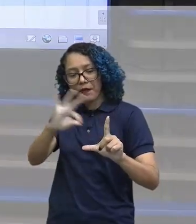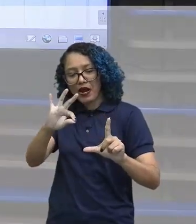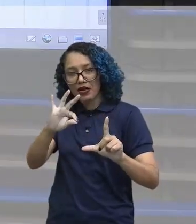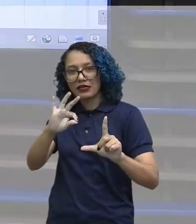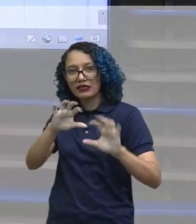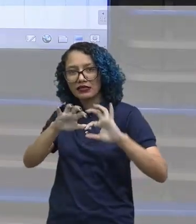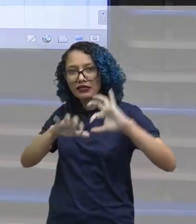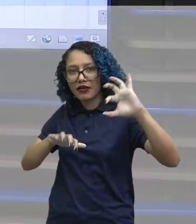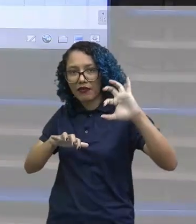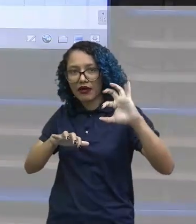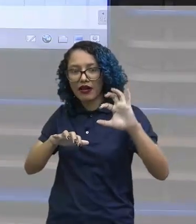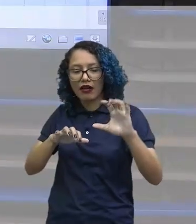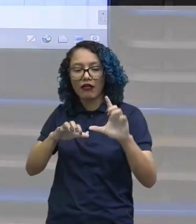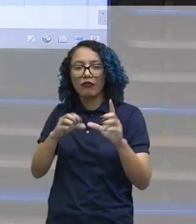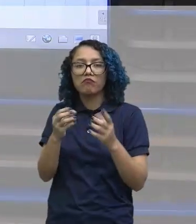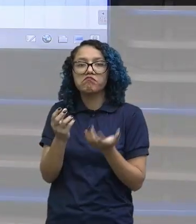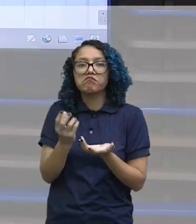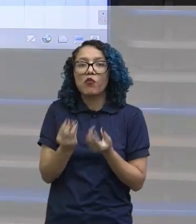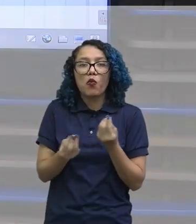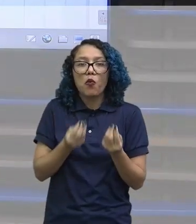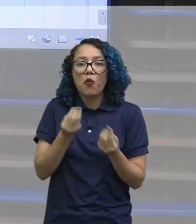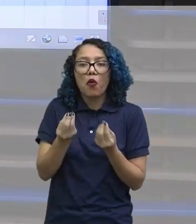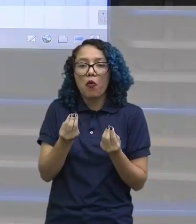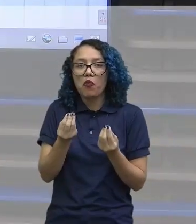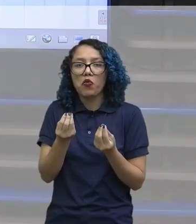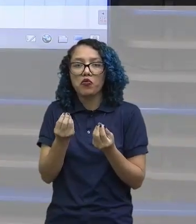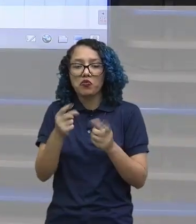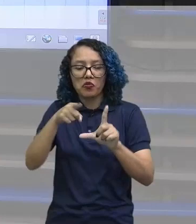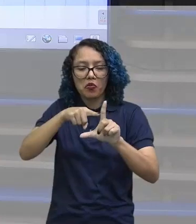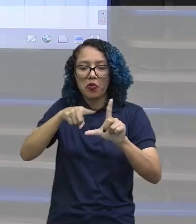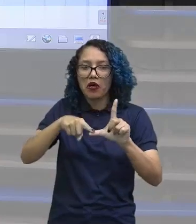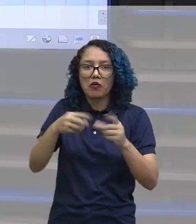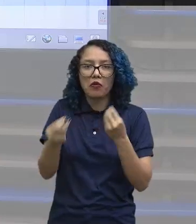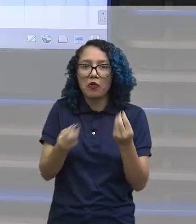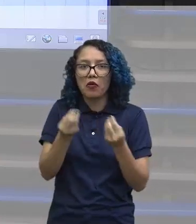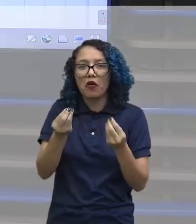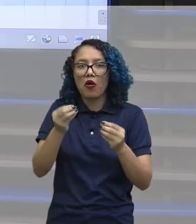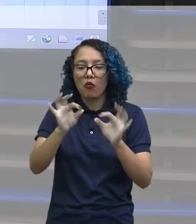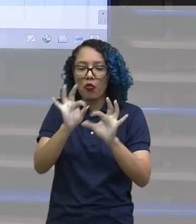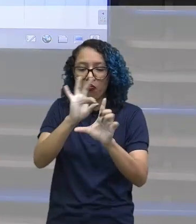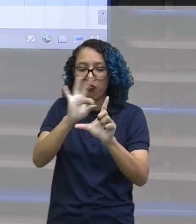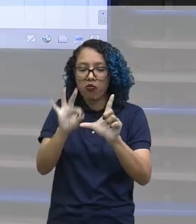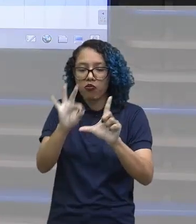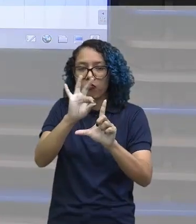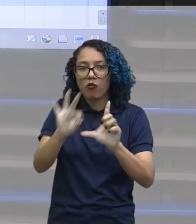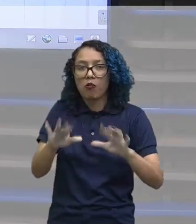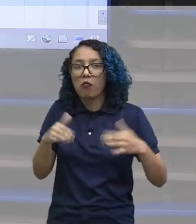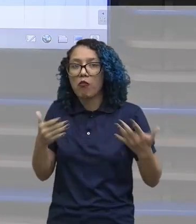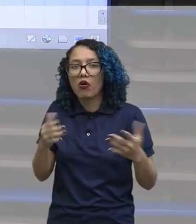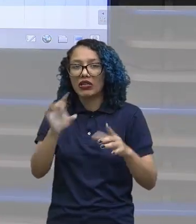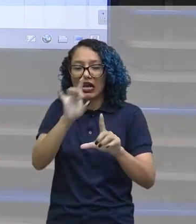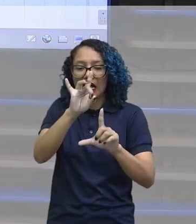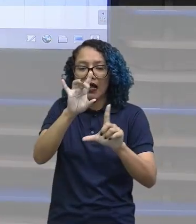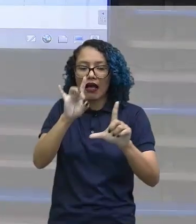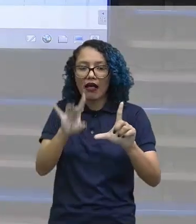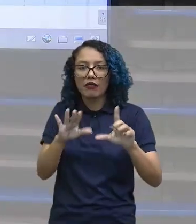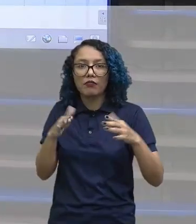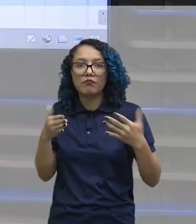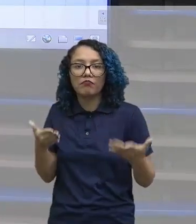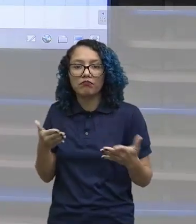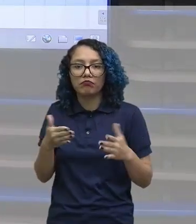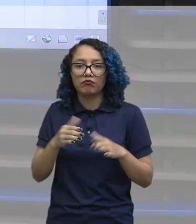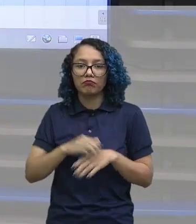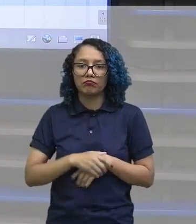ângulos. Hein? O que vai acontecer com esses ângulos? Bom, qual é a medida de cada um? Provavelmente